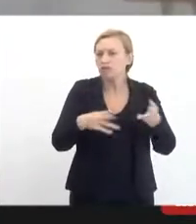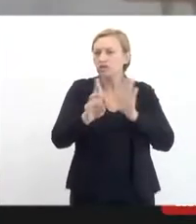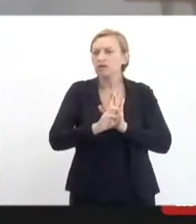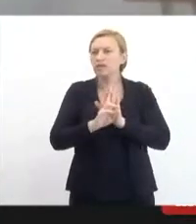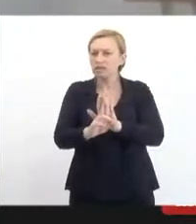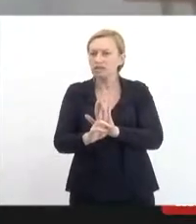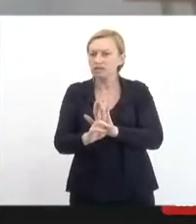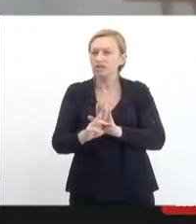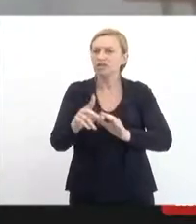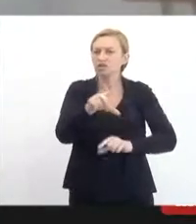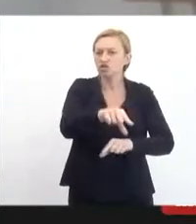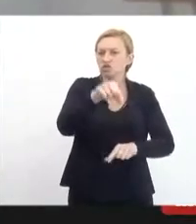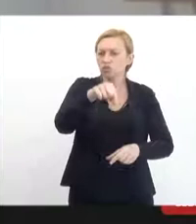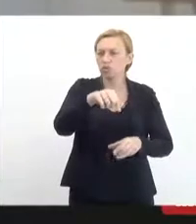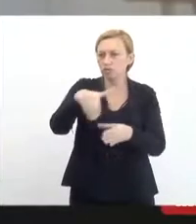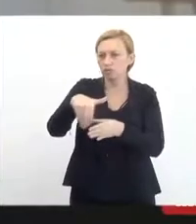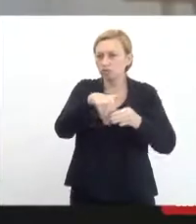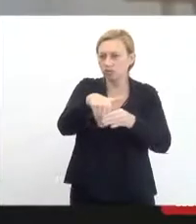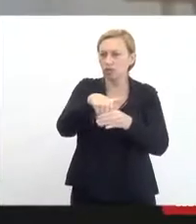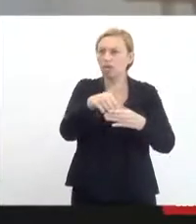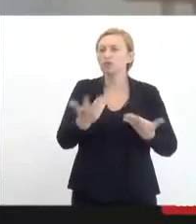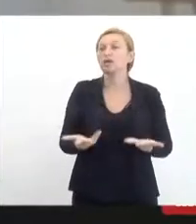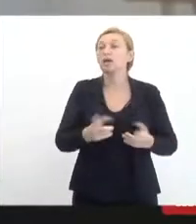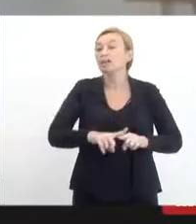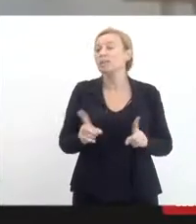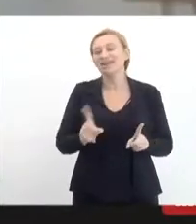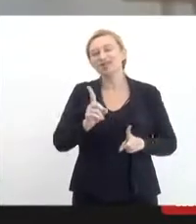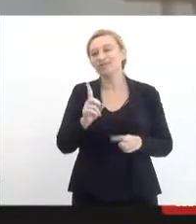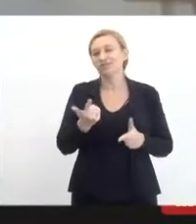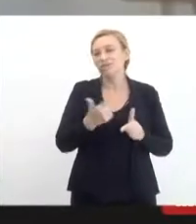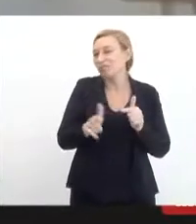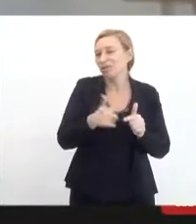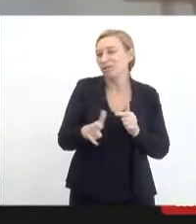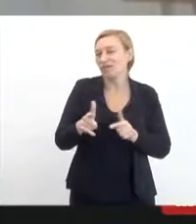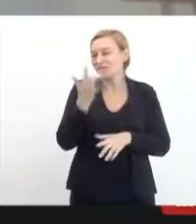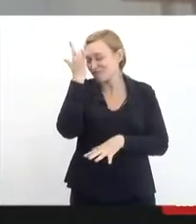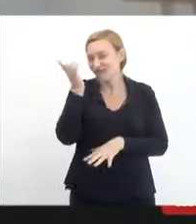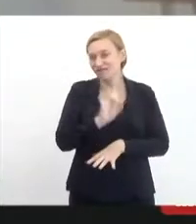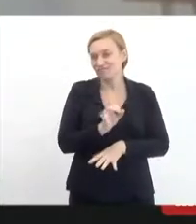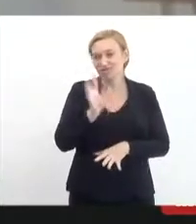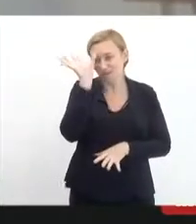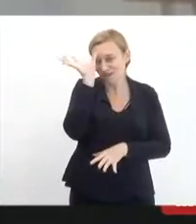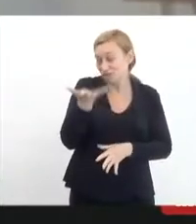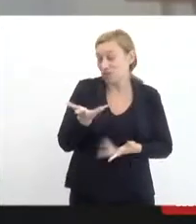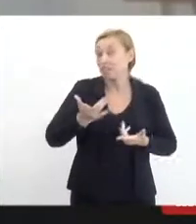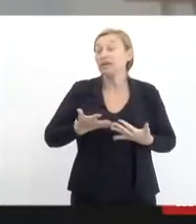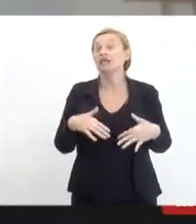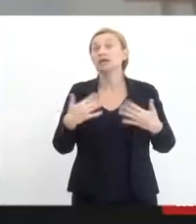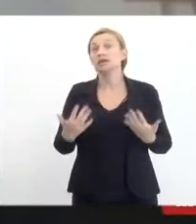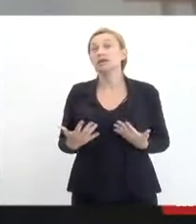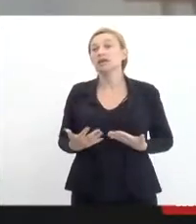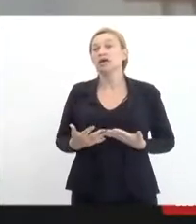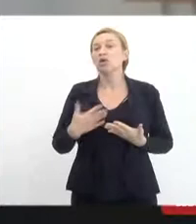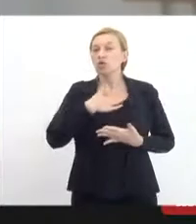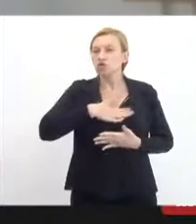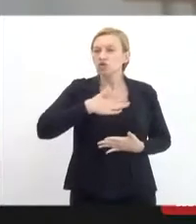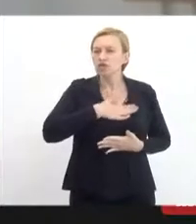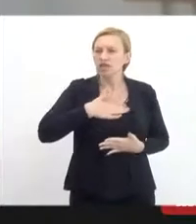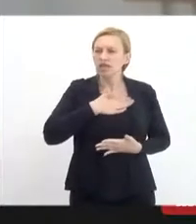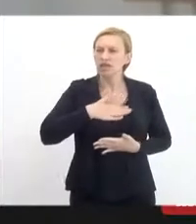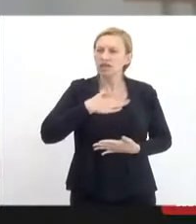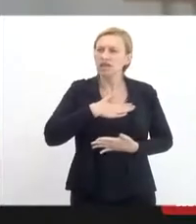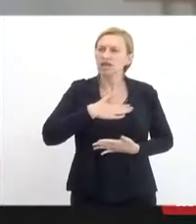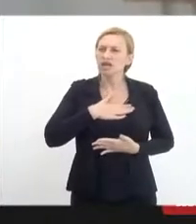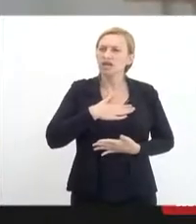representantes eleitos, mas não é um problema fácil de se resolver. Eu gostaria apenas